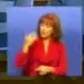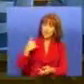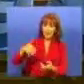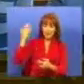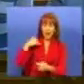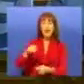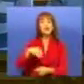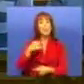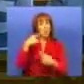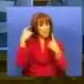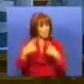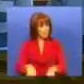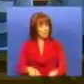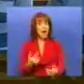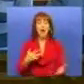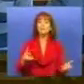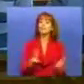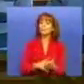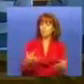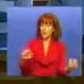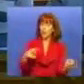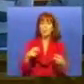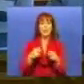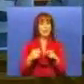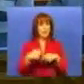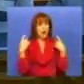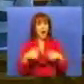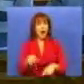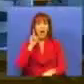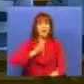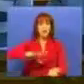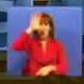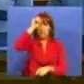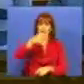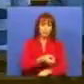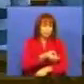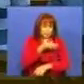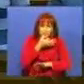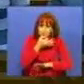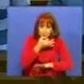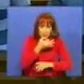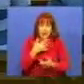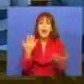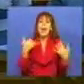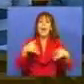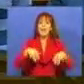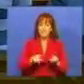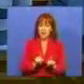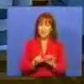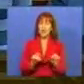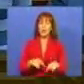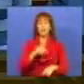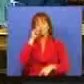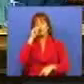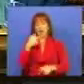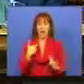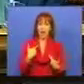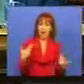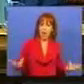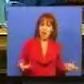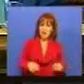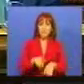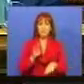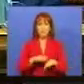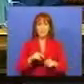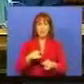estava preocupado, reconhecia este problema. Hoje a Sra. Ministra não diz nada. Mas com certeza é a soberba nossa. É a